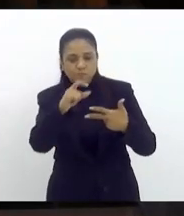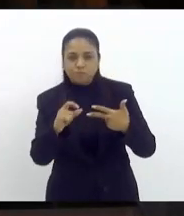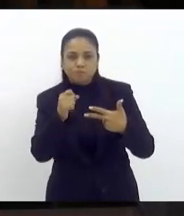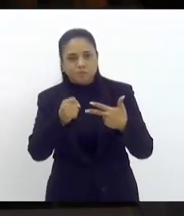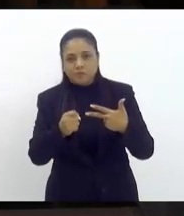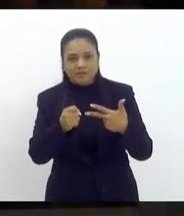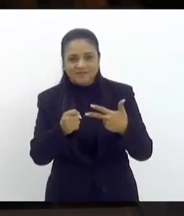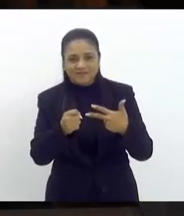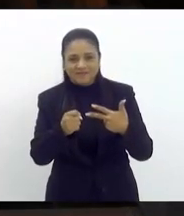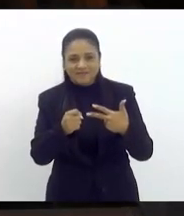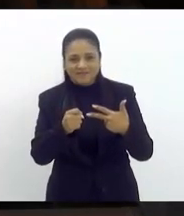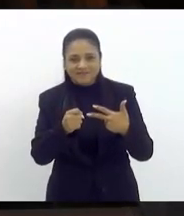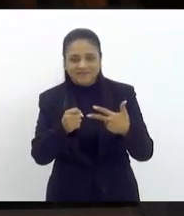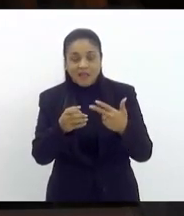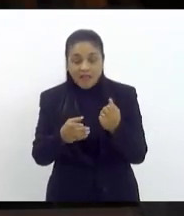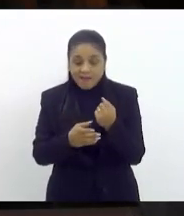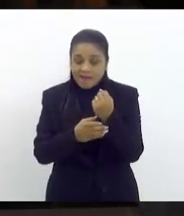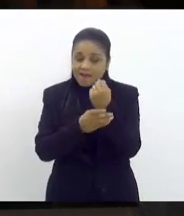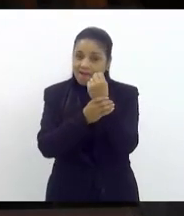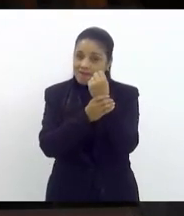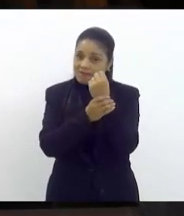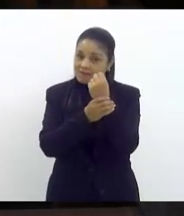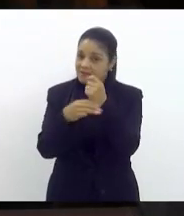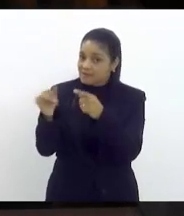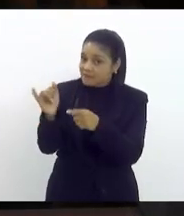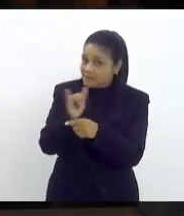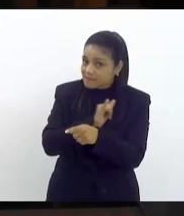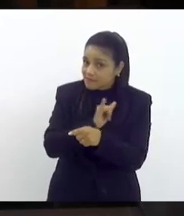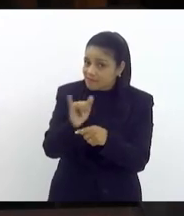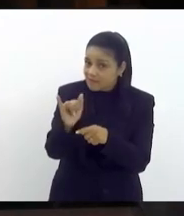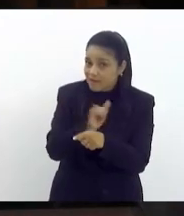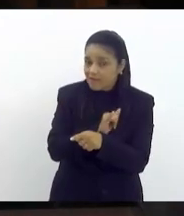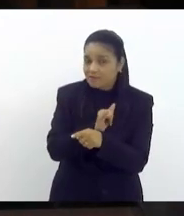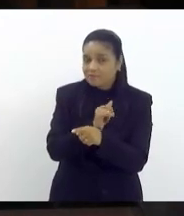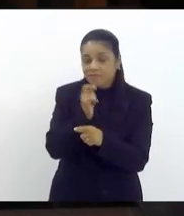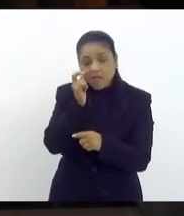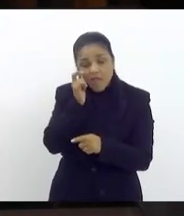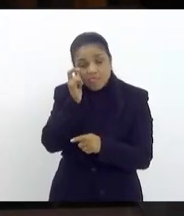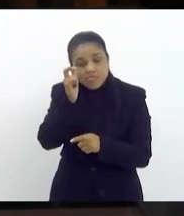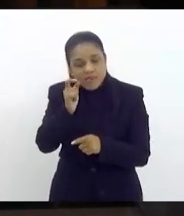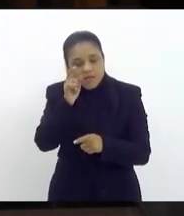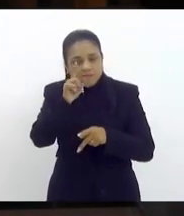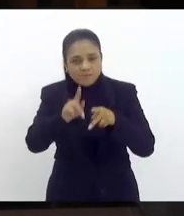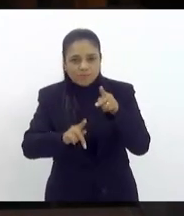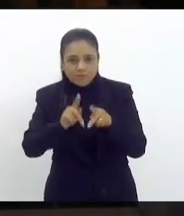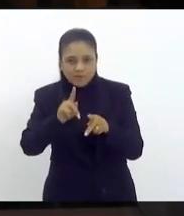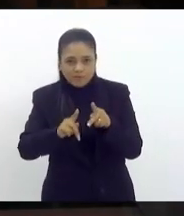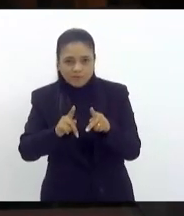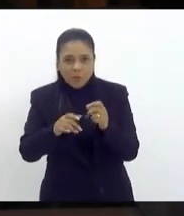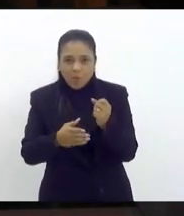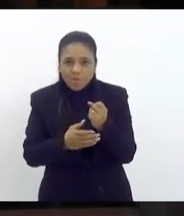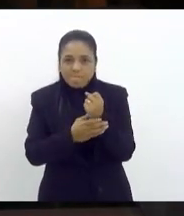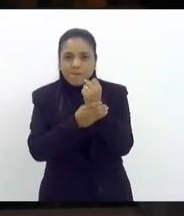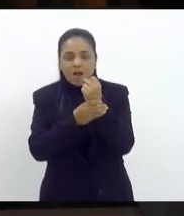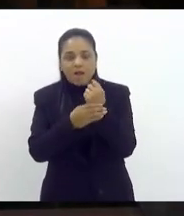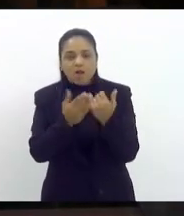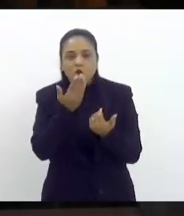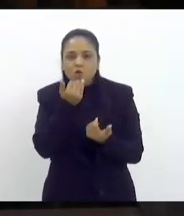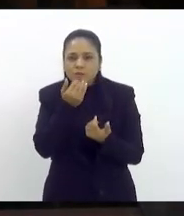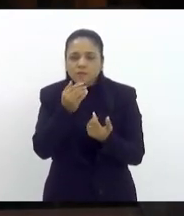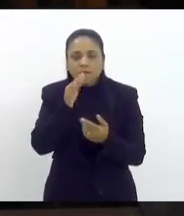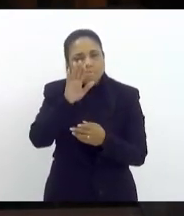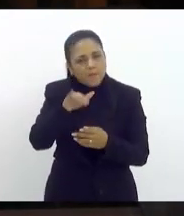é garantir caminho que garanta os interesses da população a comida barata